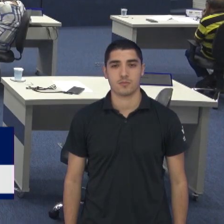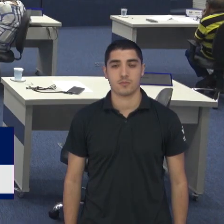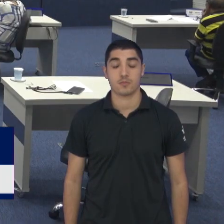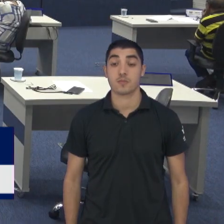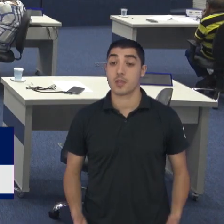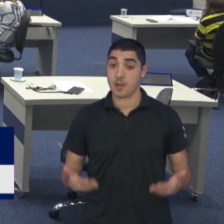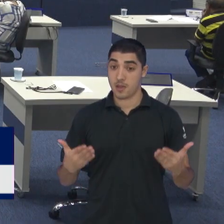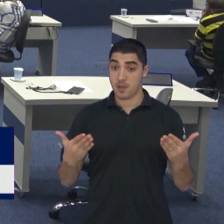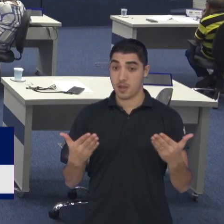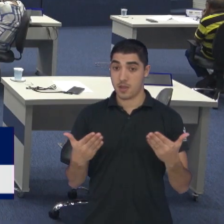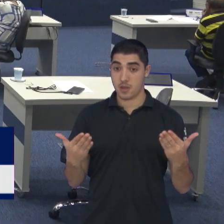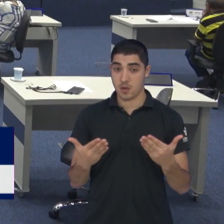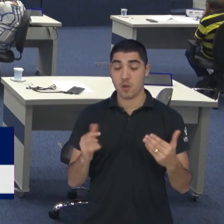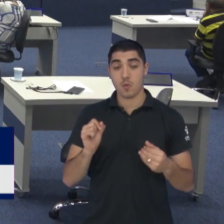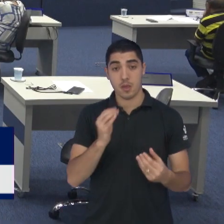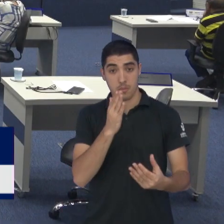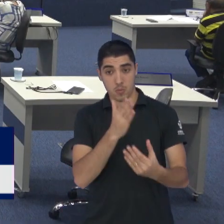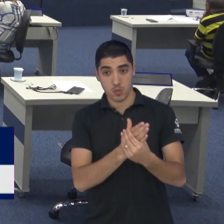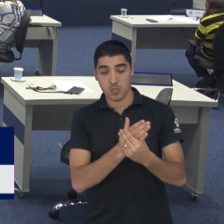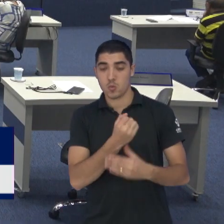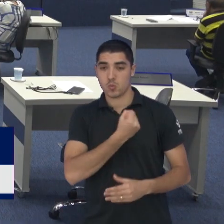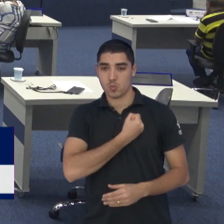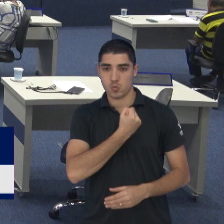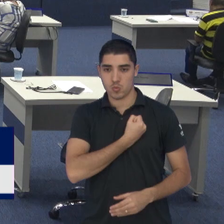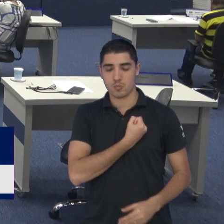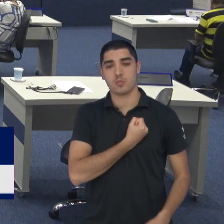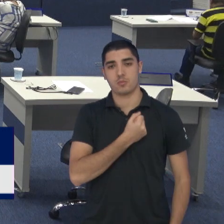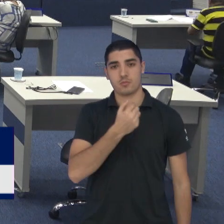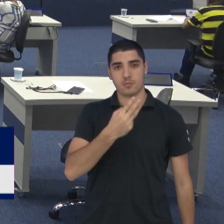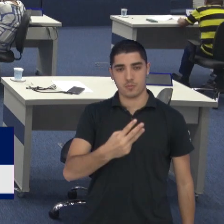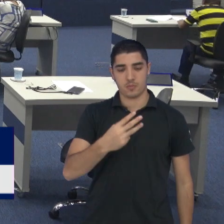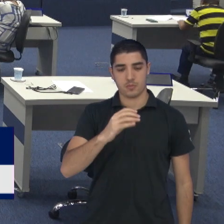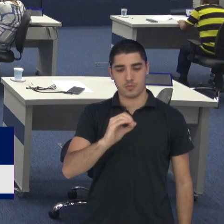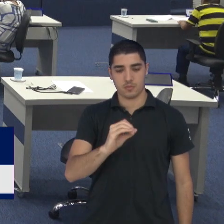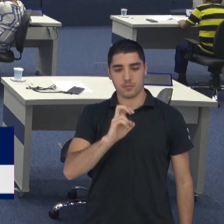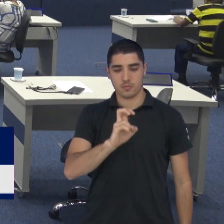Em discussão, o processo de número